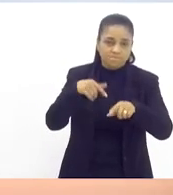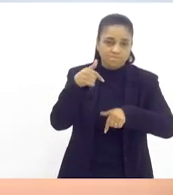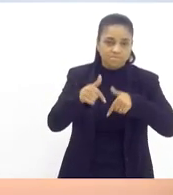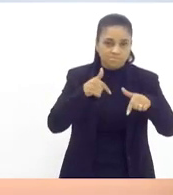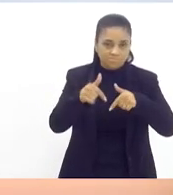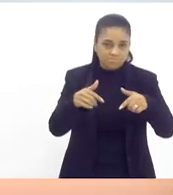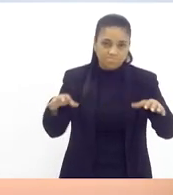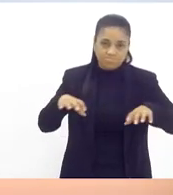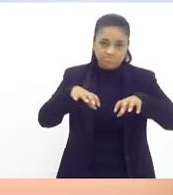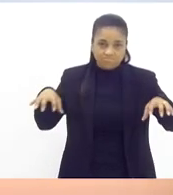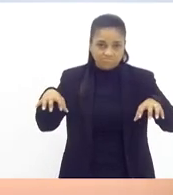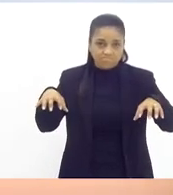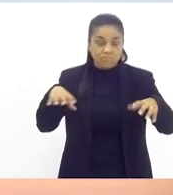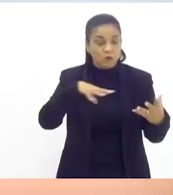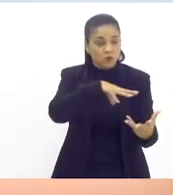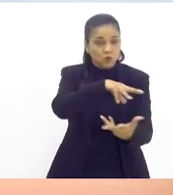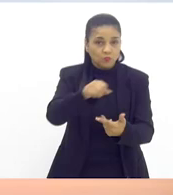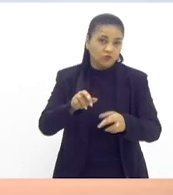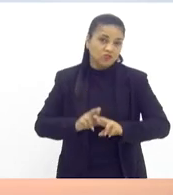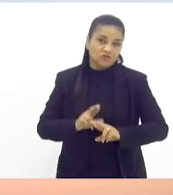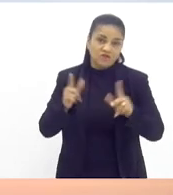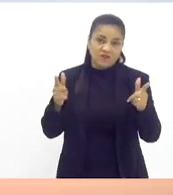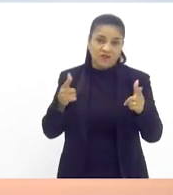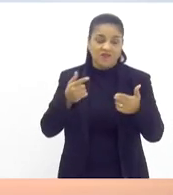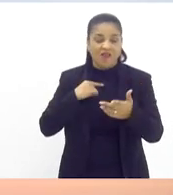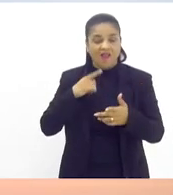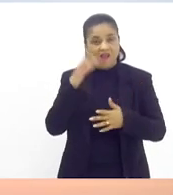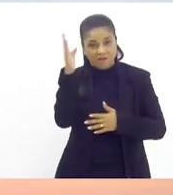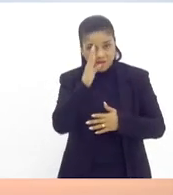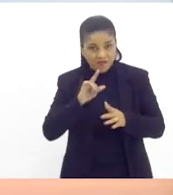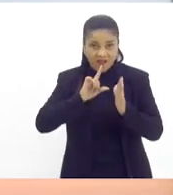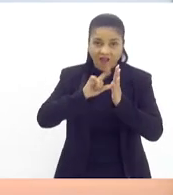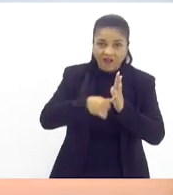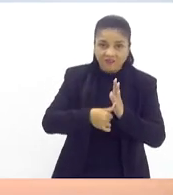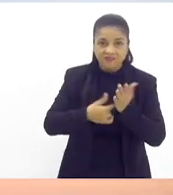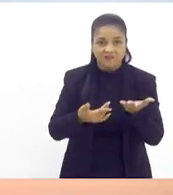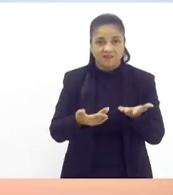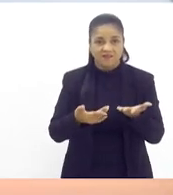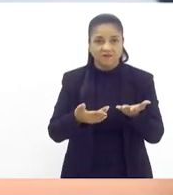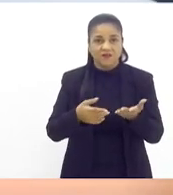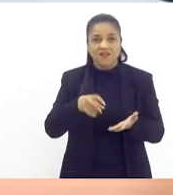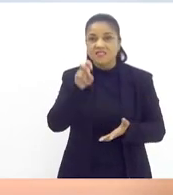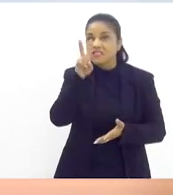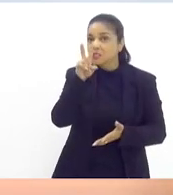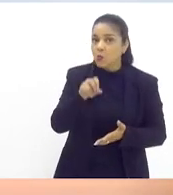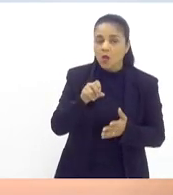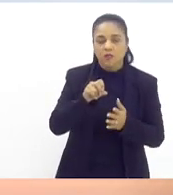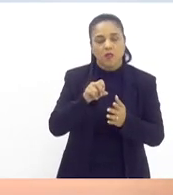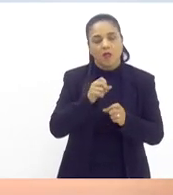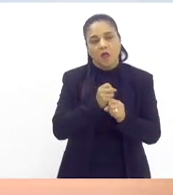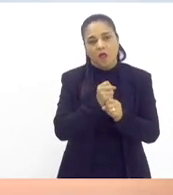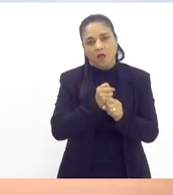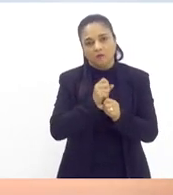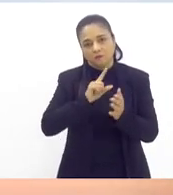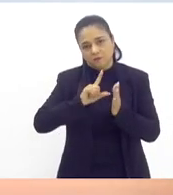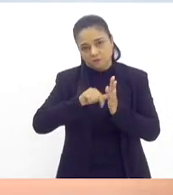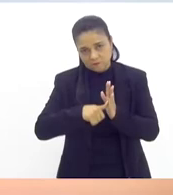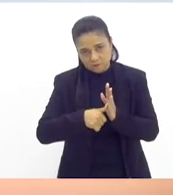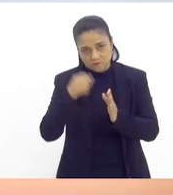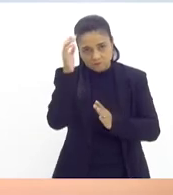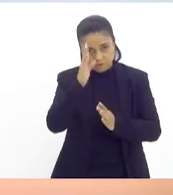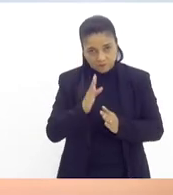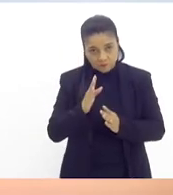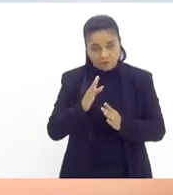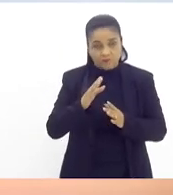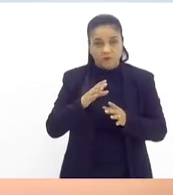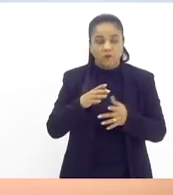isso no mundo. Aliás, nós estamos atrasados há muito tempo, estamos atrasados há 50 anos, literalmente. Não sei